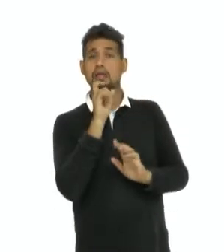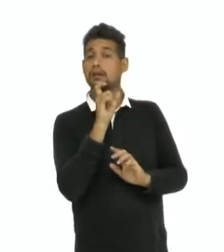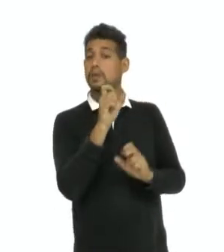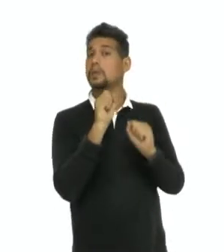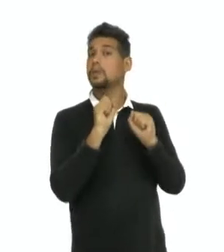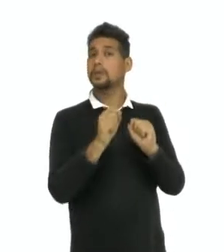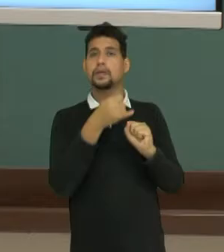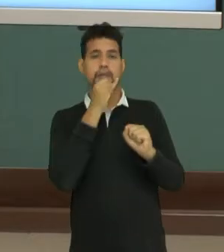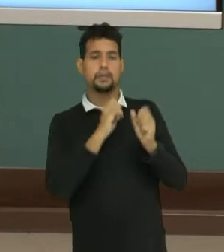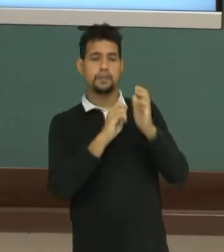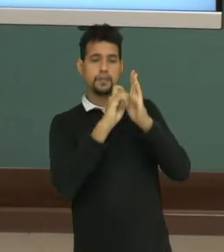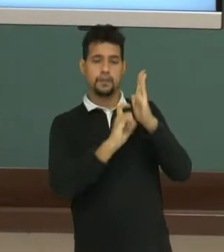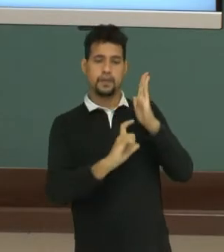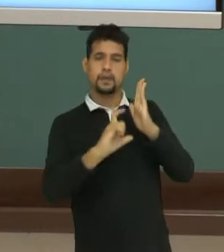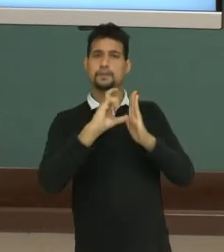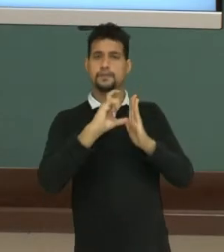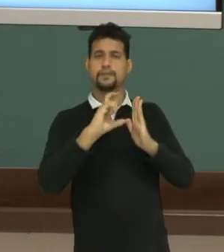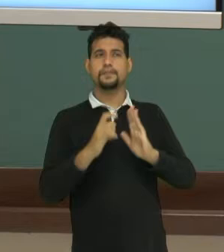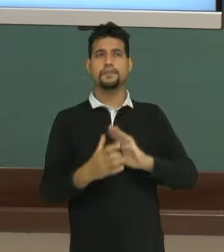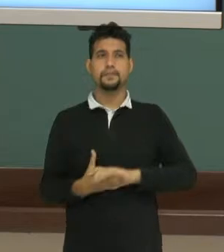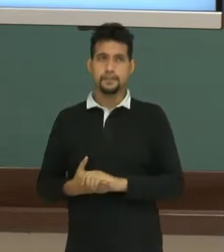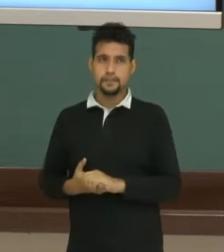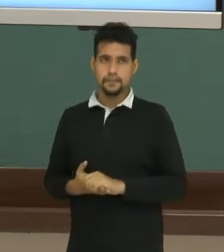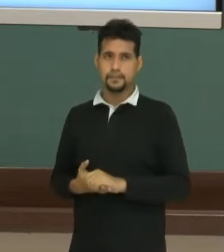ser recarregadas.